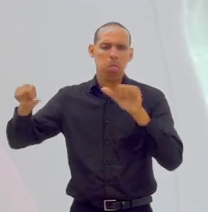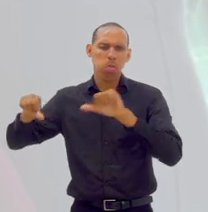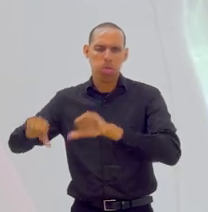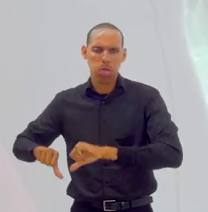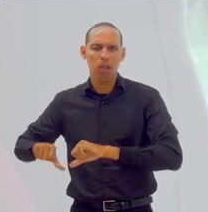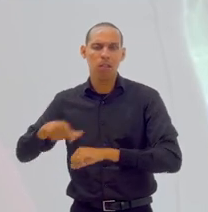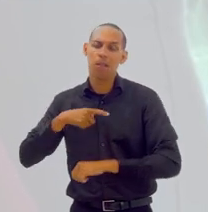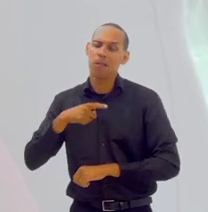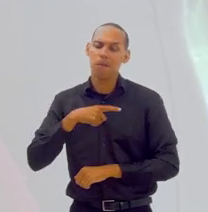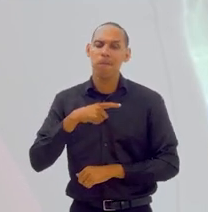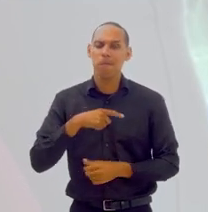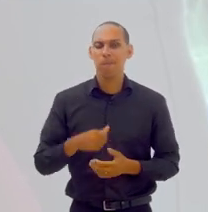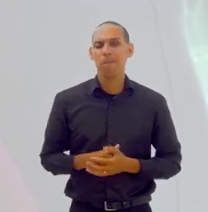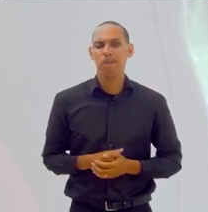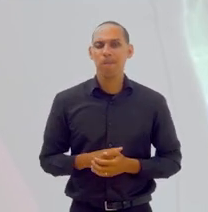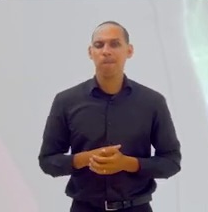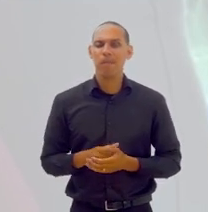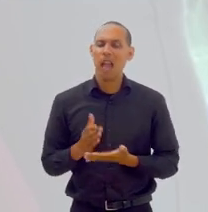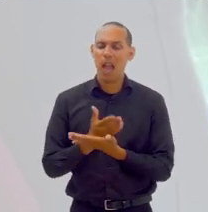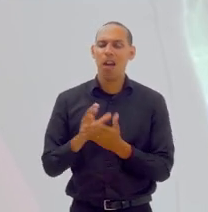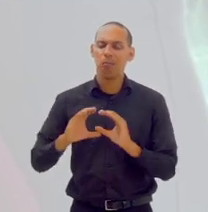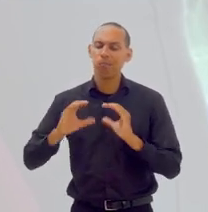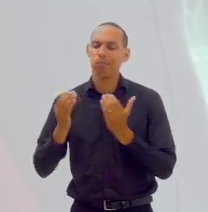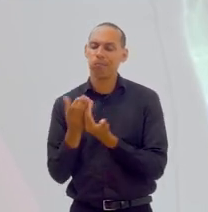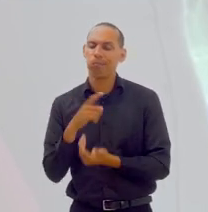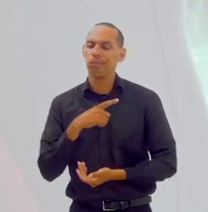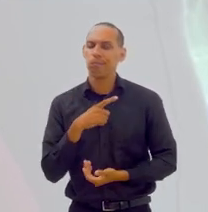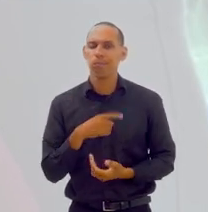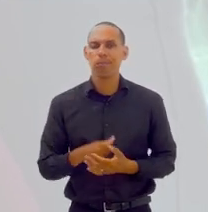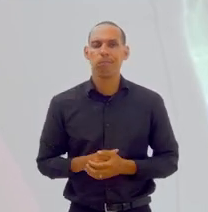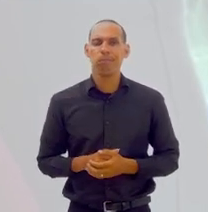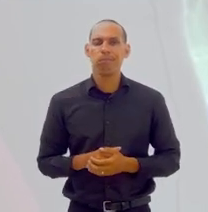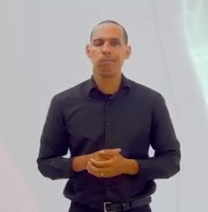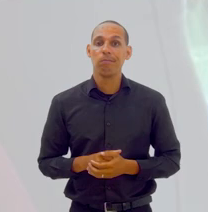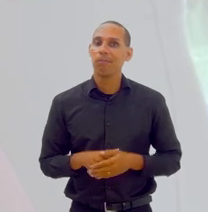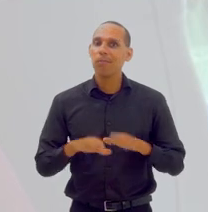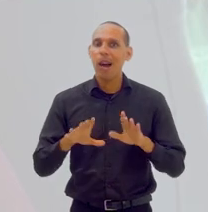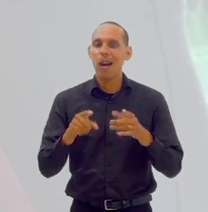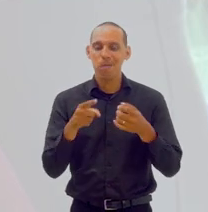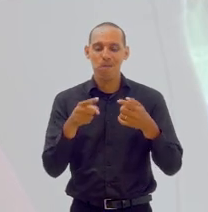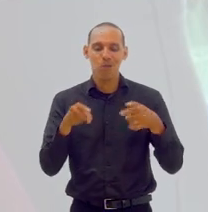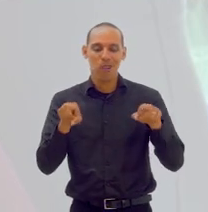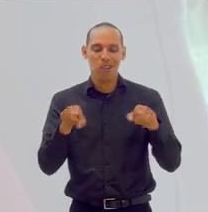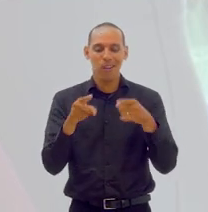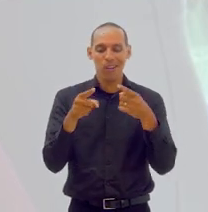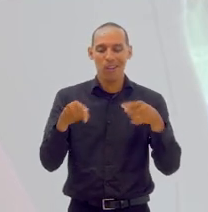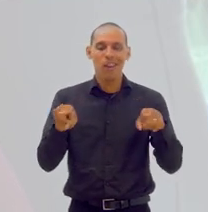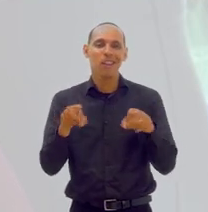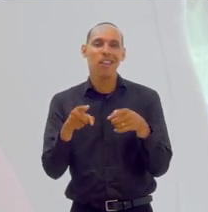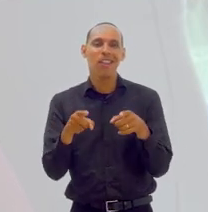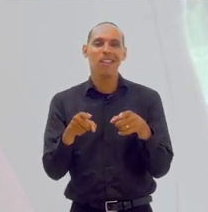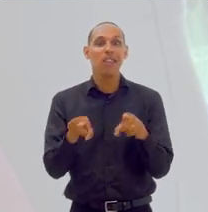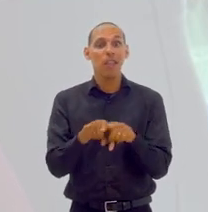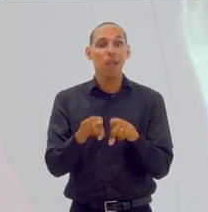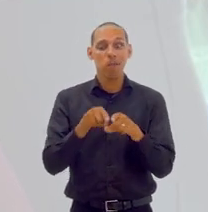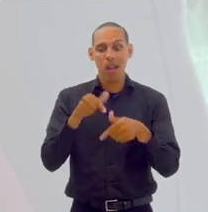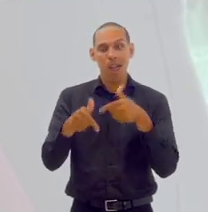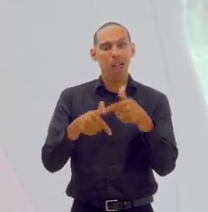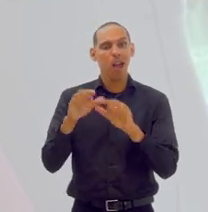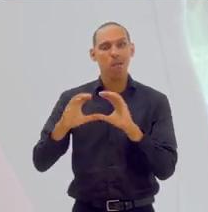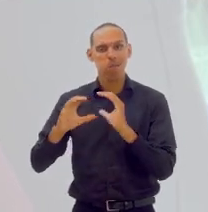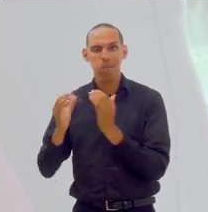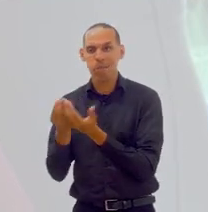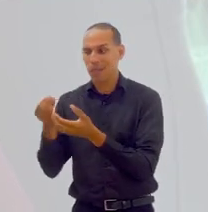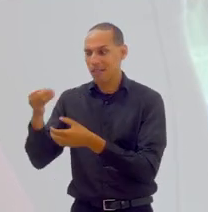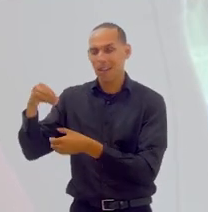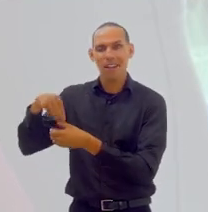que emana de algumas comunidades, né? Mas a música e o trabalho comunitário